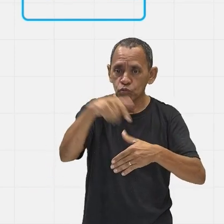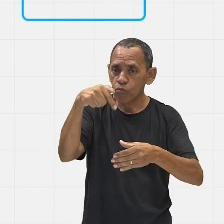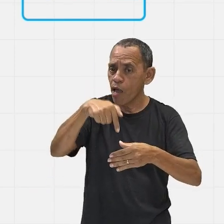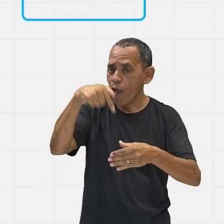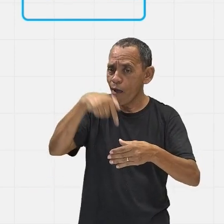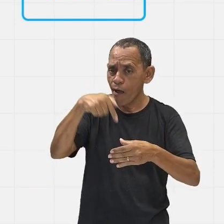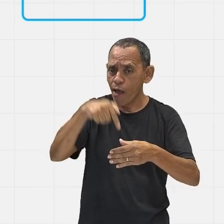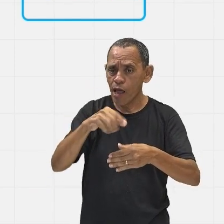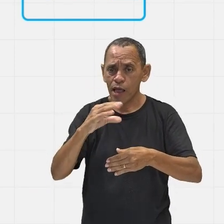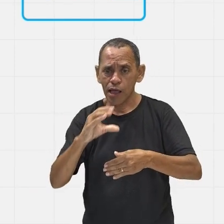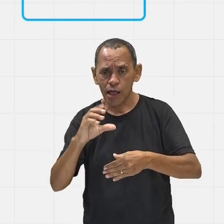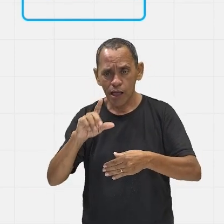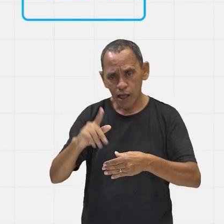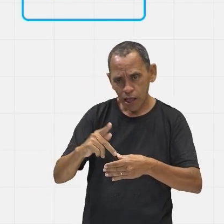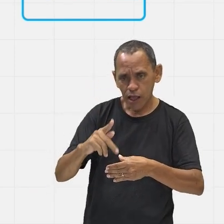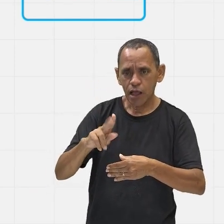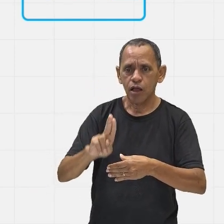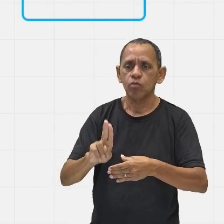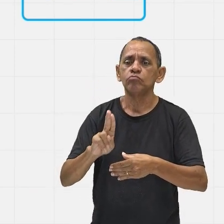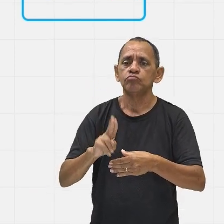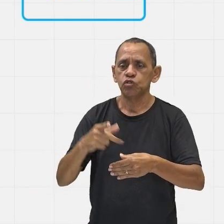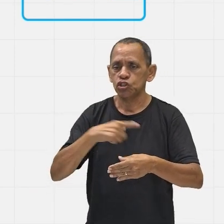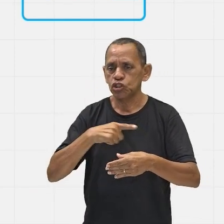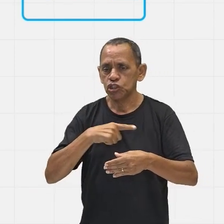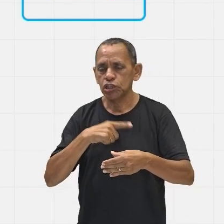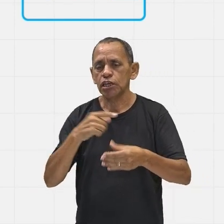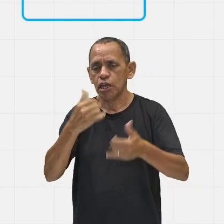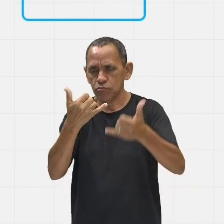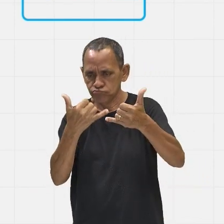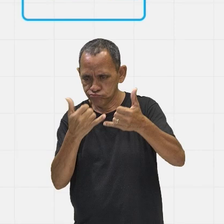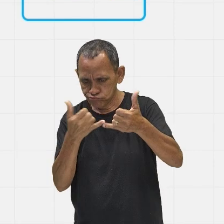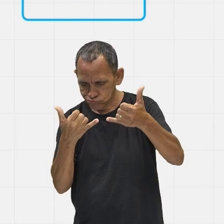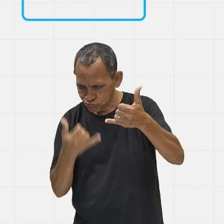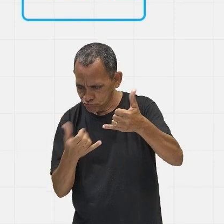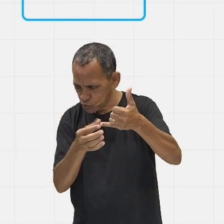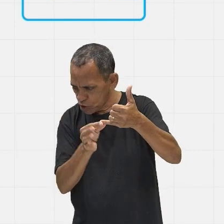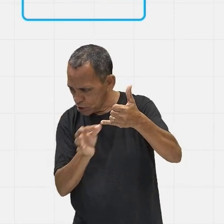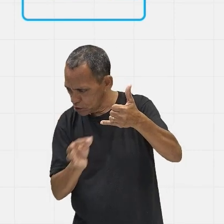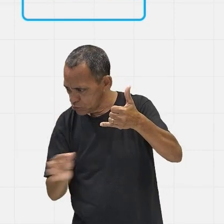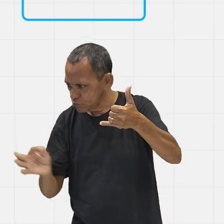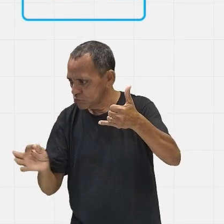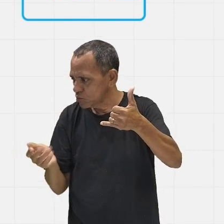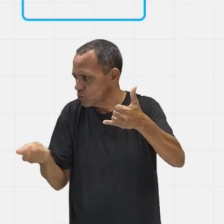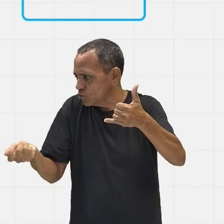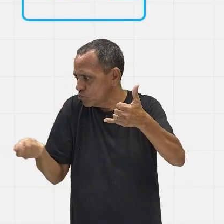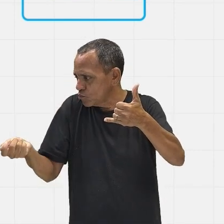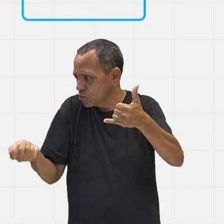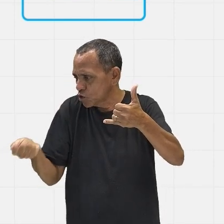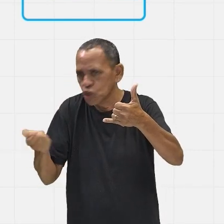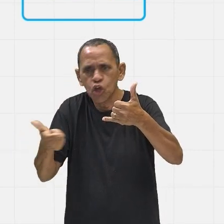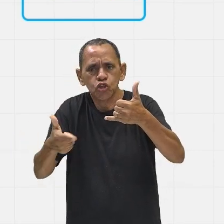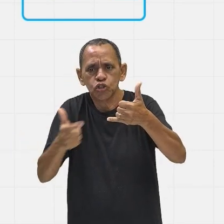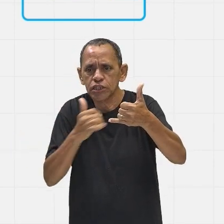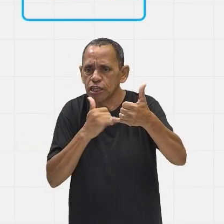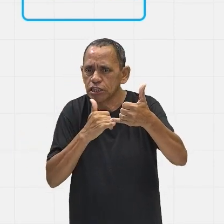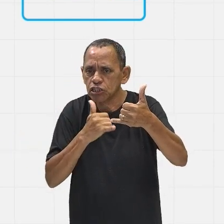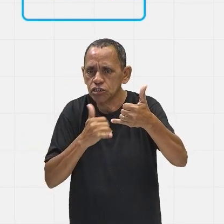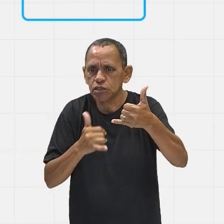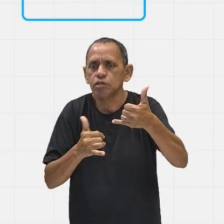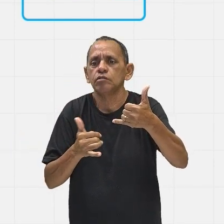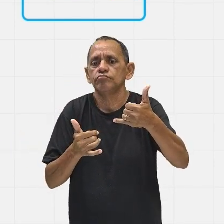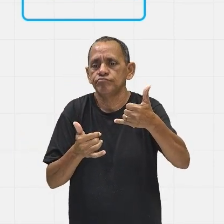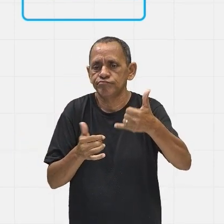professor, nesse tópico, ele cabe aquela dica que eu dei anteriormente, que é em caso de o senhor perceber que o cabo está